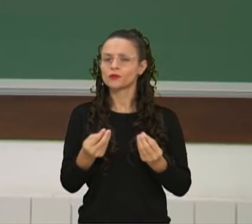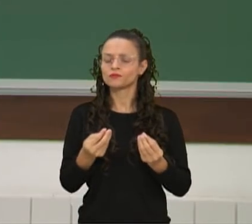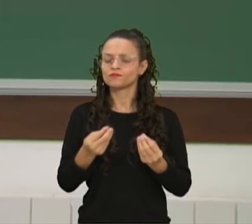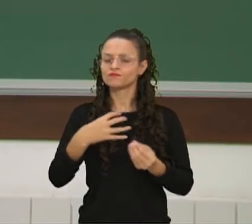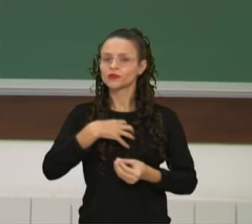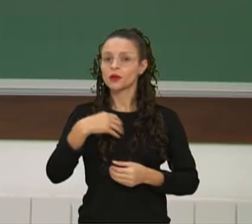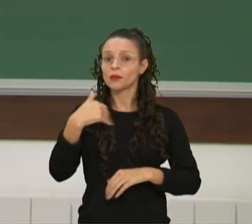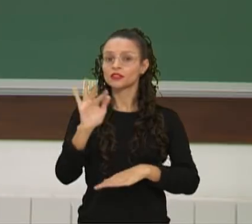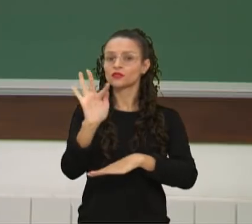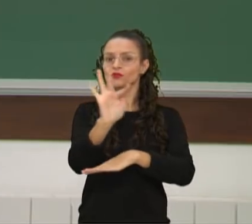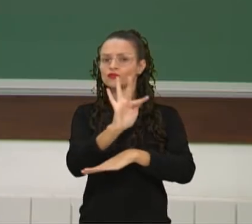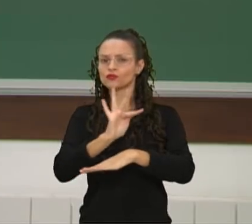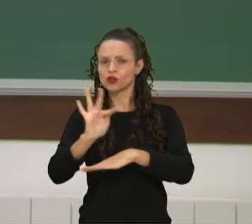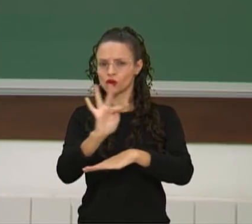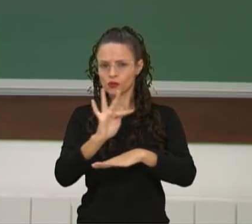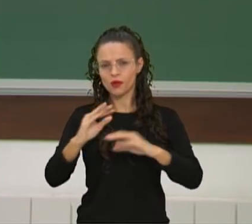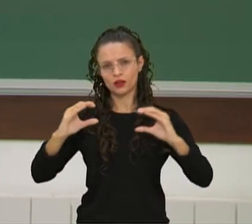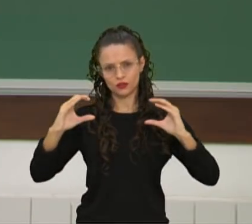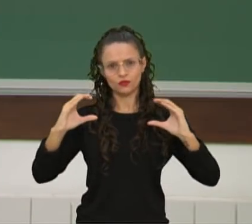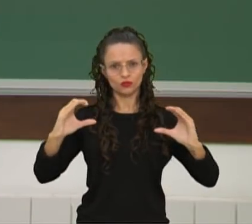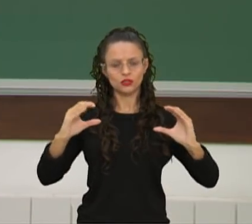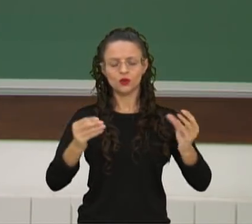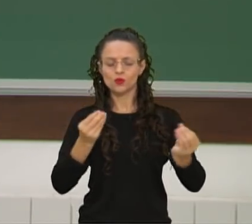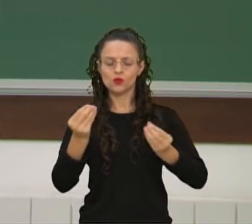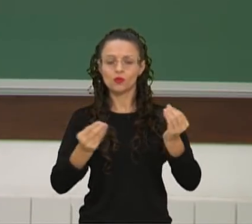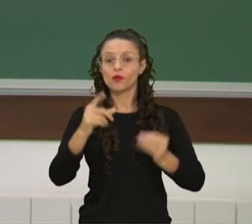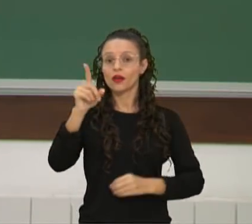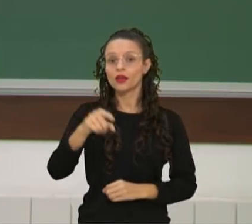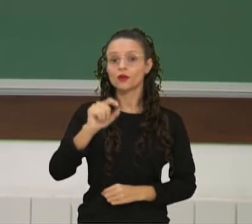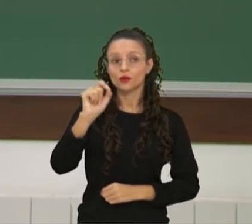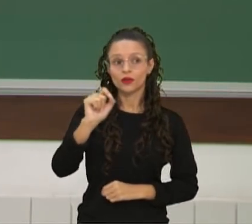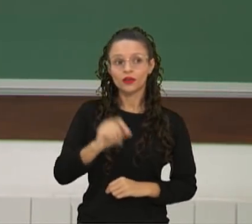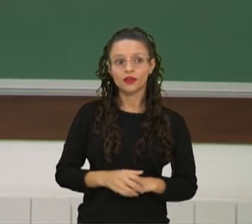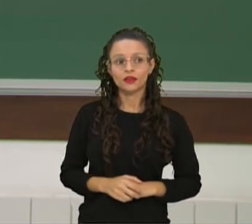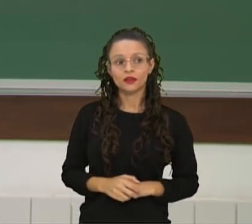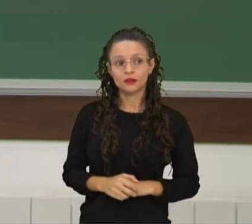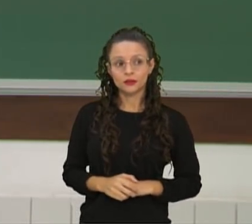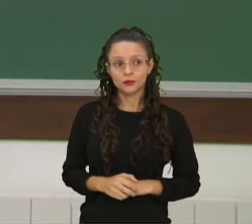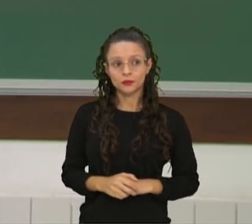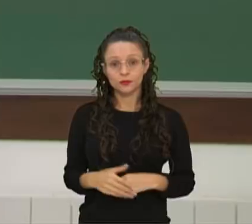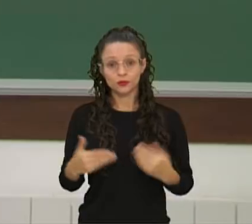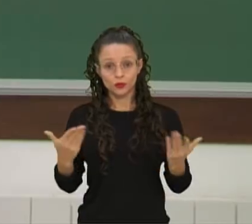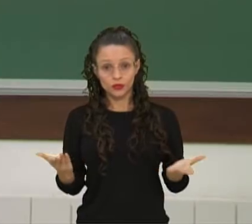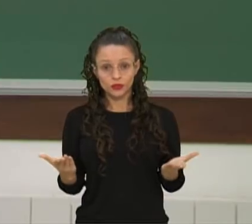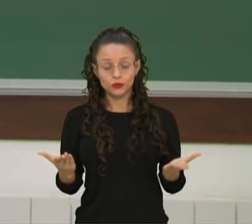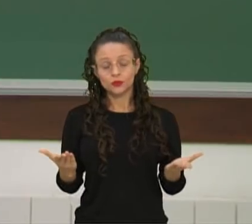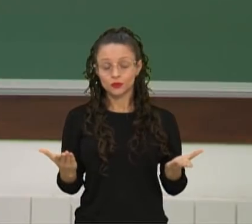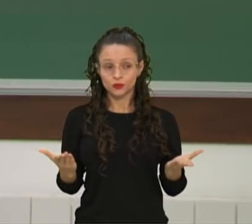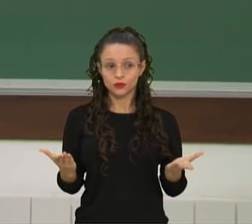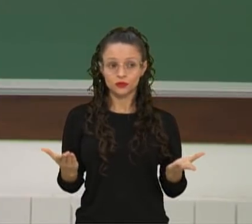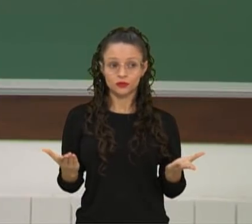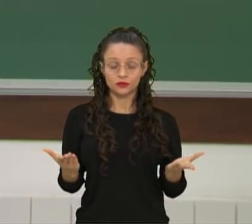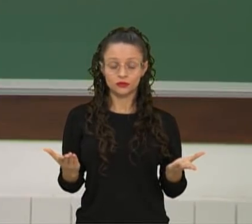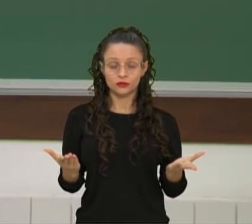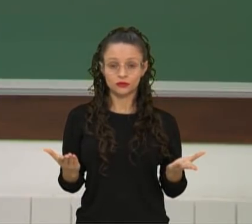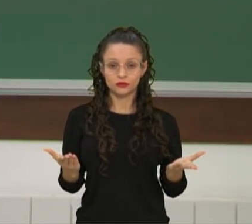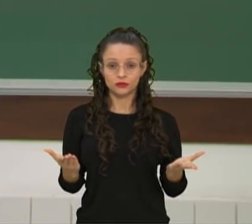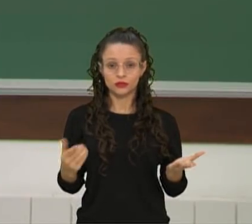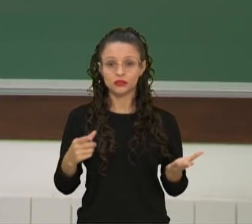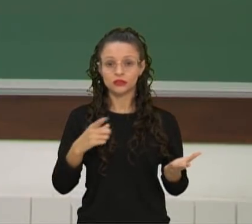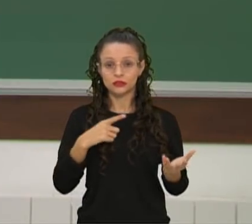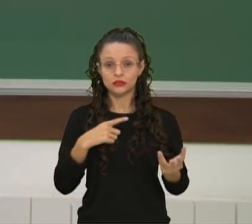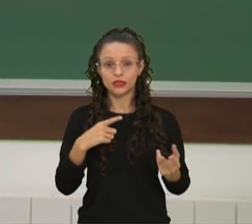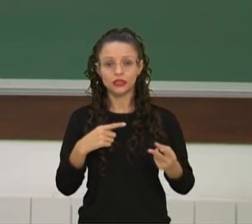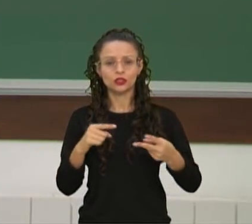não é bem a definição, mas uma questão mais formal de função, que é, né, quando a gente tem, né,